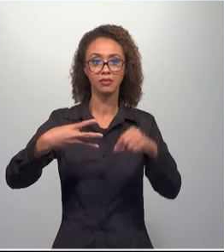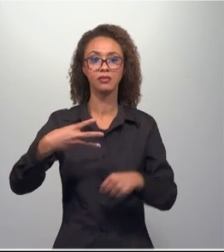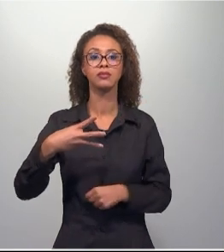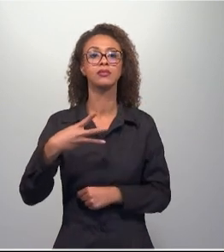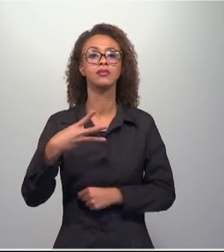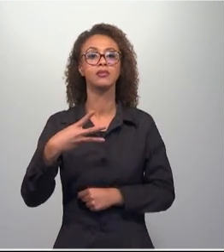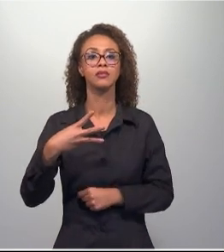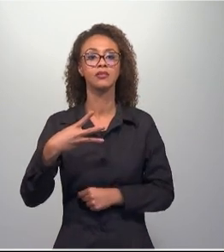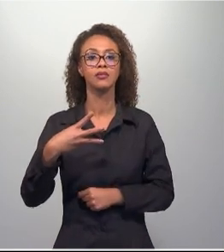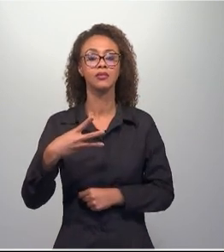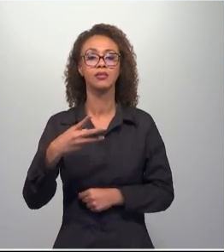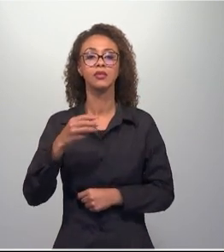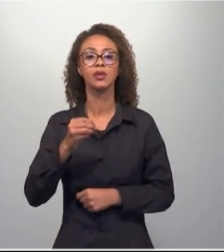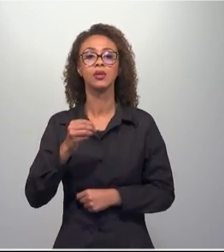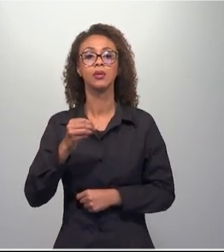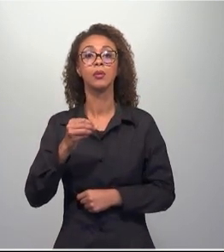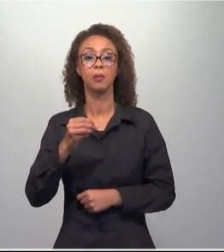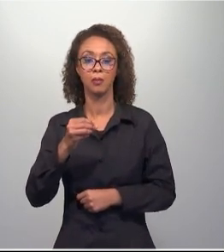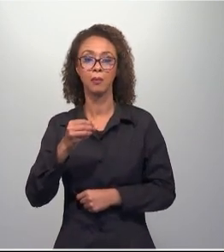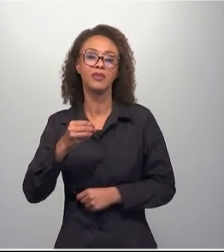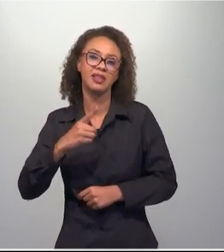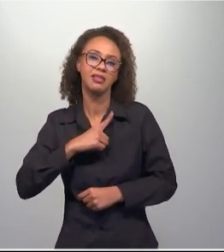portas o